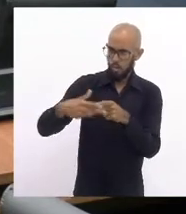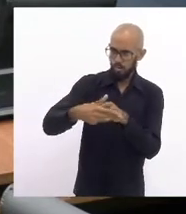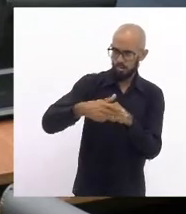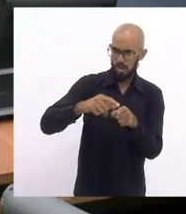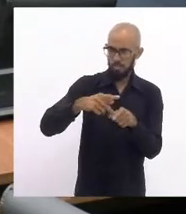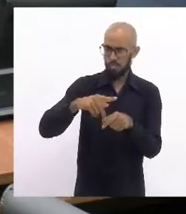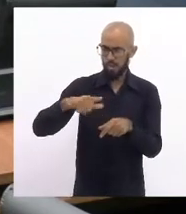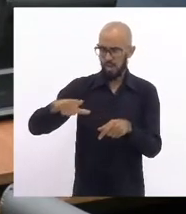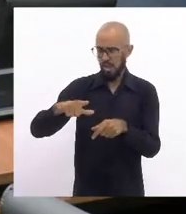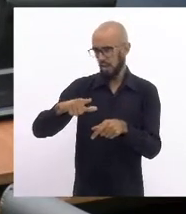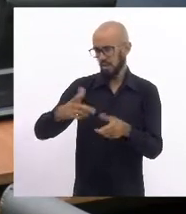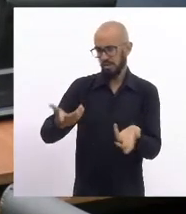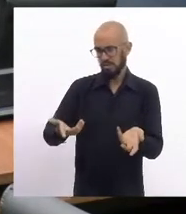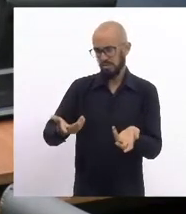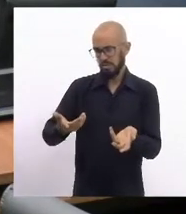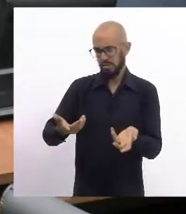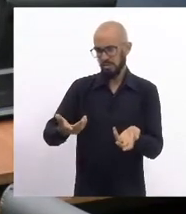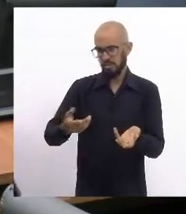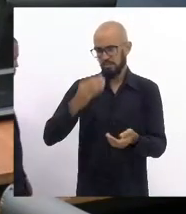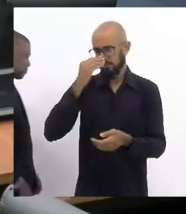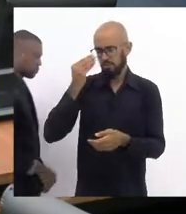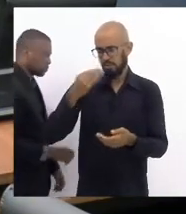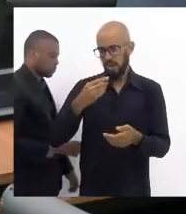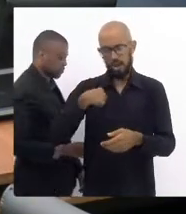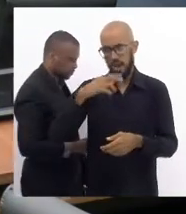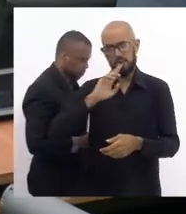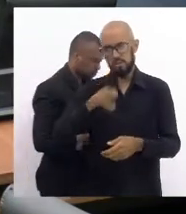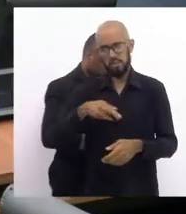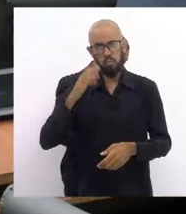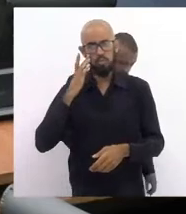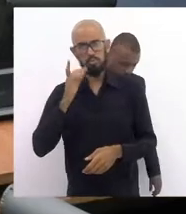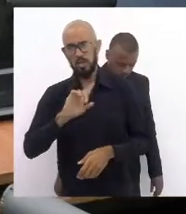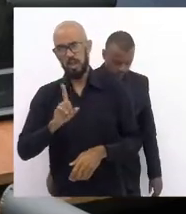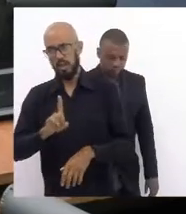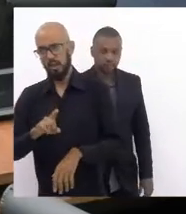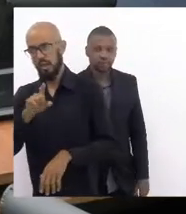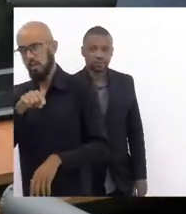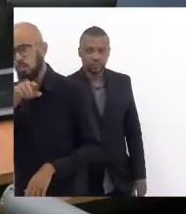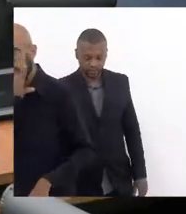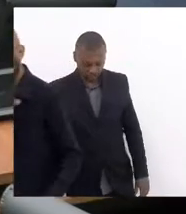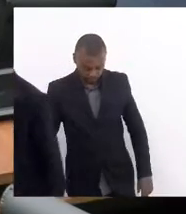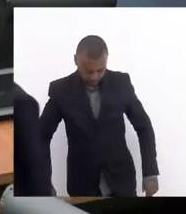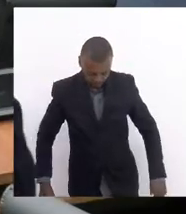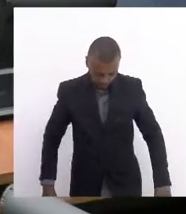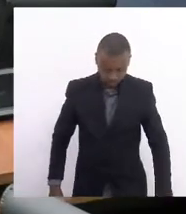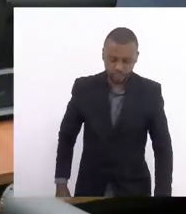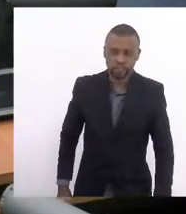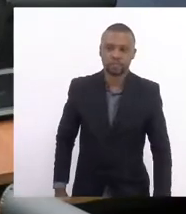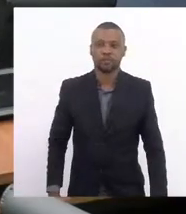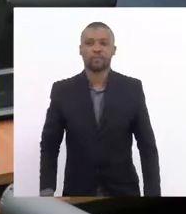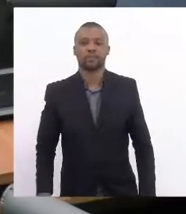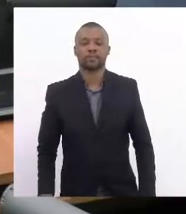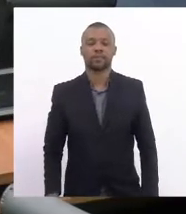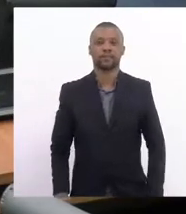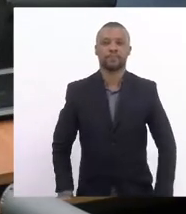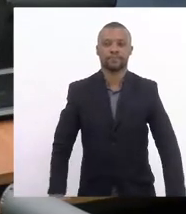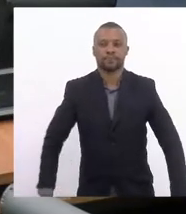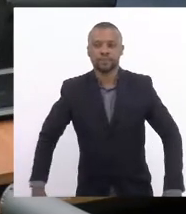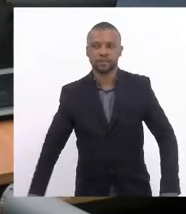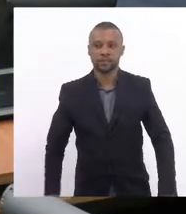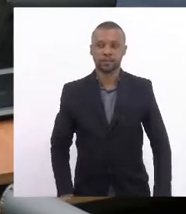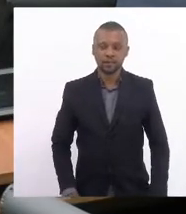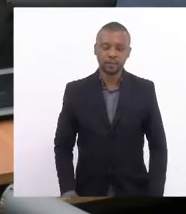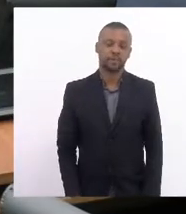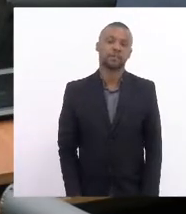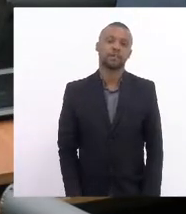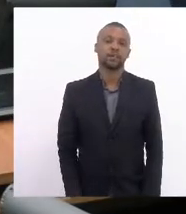projeto, né, por razão qual eu não sei, é muito ruim. E eu só discordo de que a